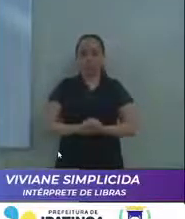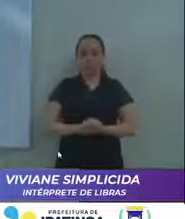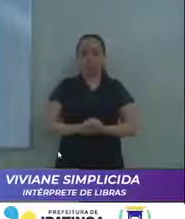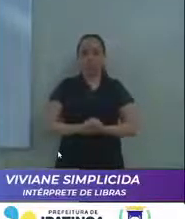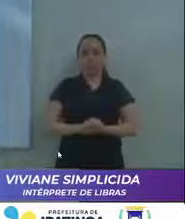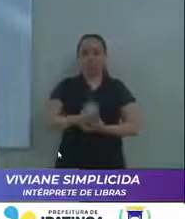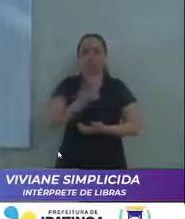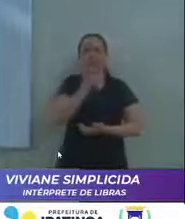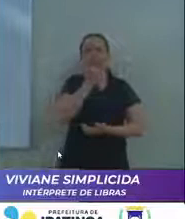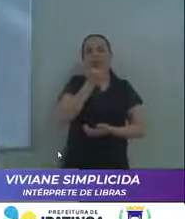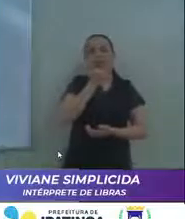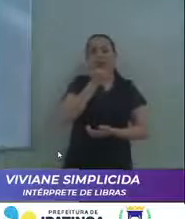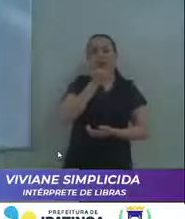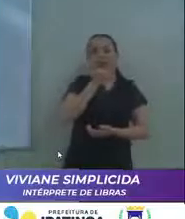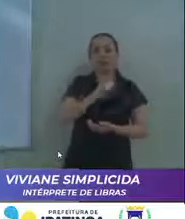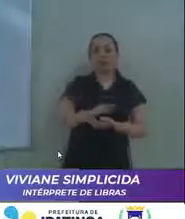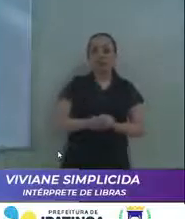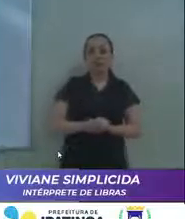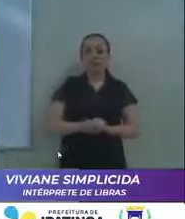Começar tudo de novo?